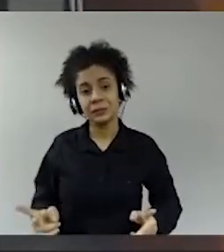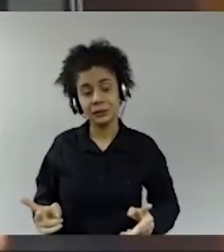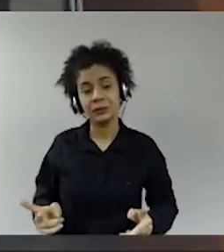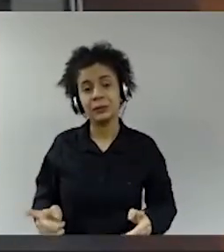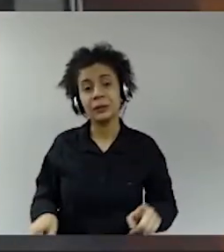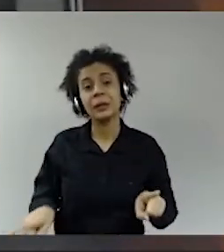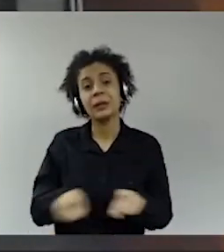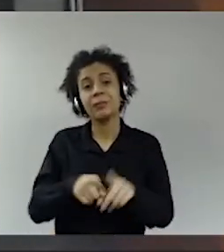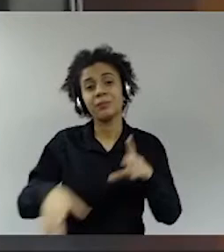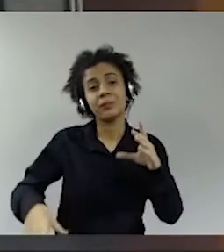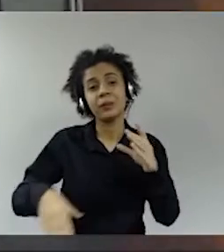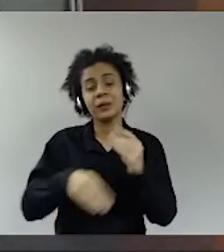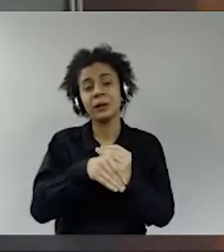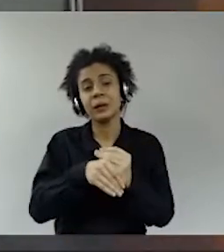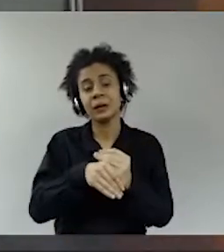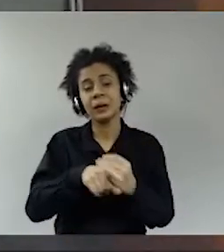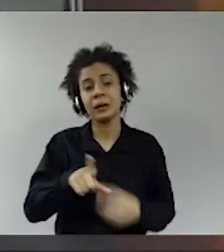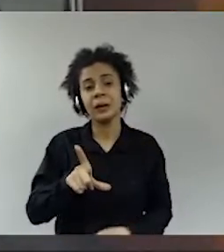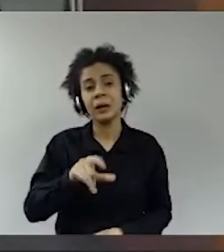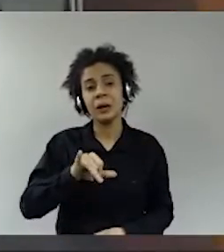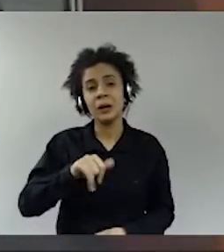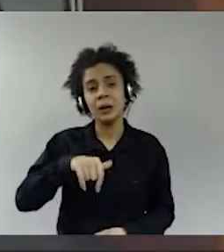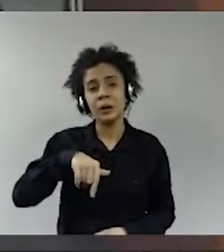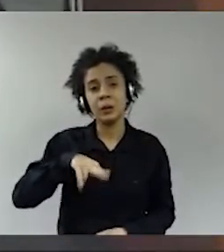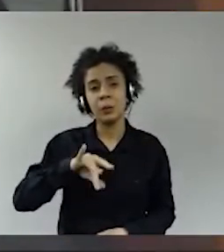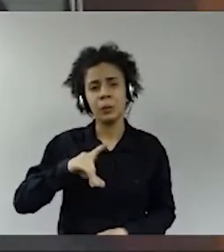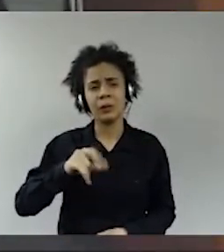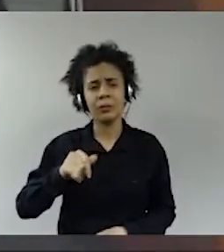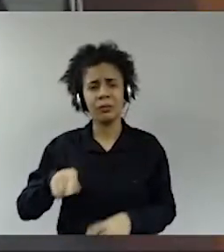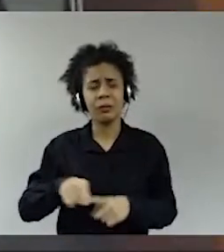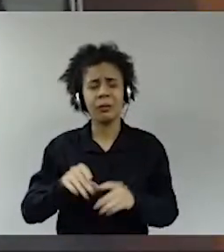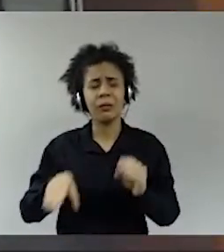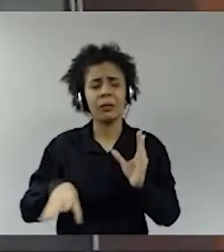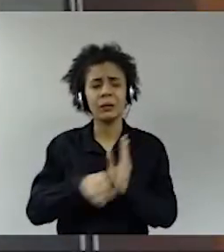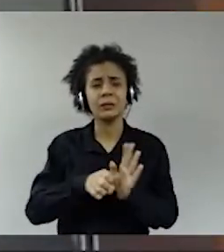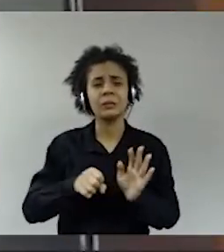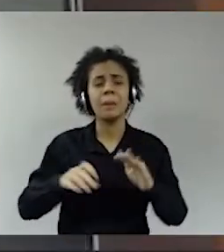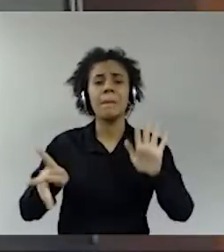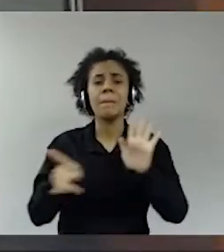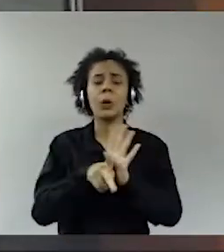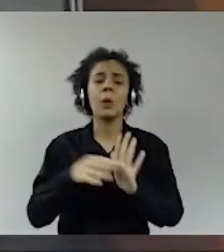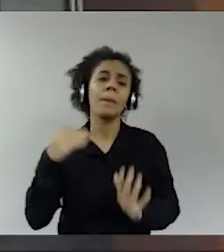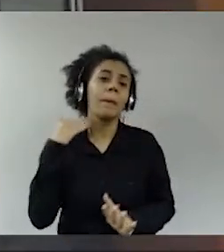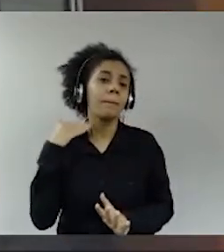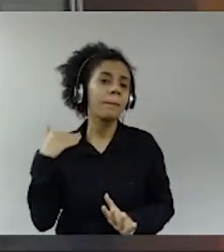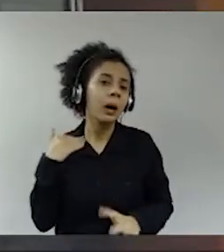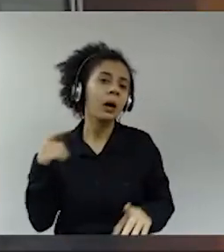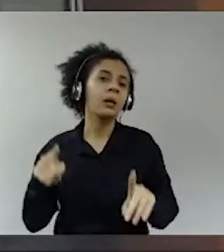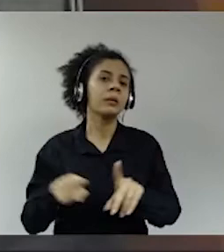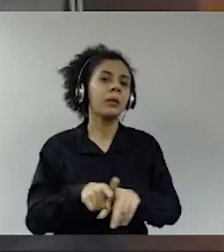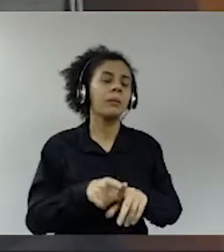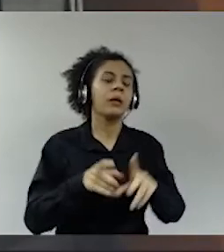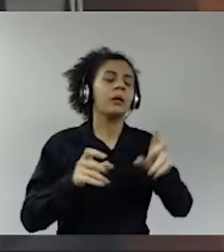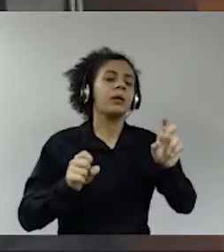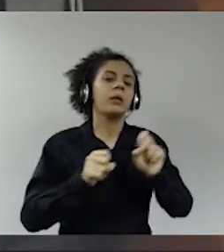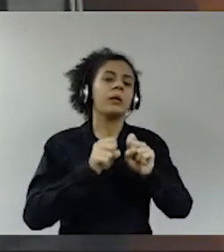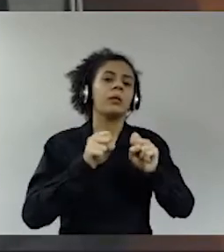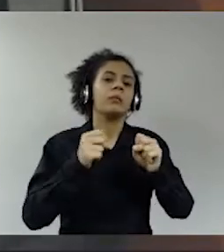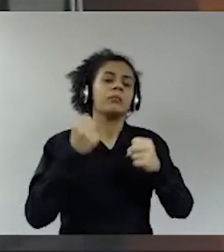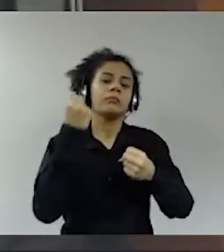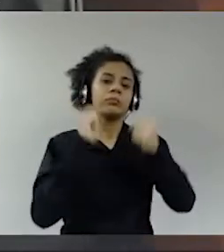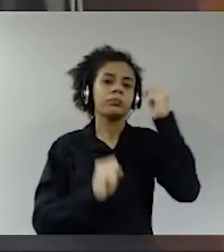um acréscimo de alíquota para o setor bancário, com um aspecto positivo para o setor industrial, que vai ter